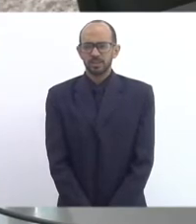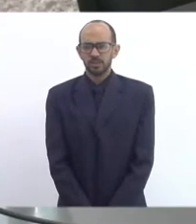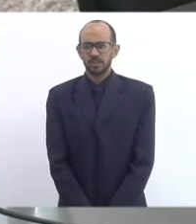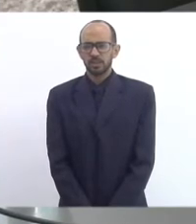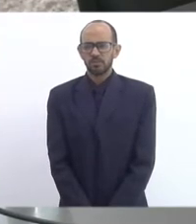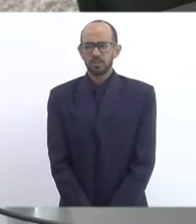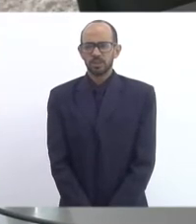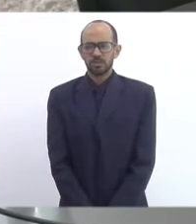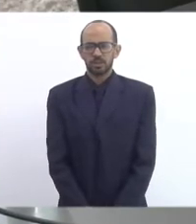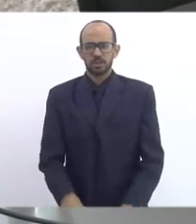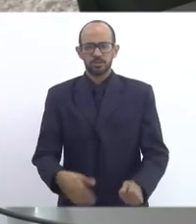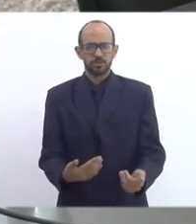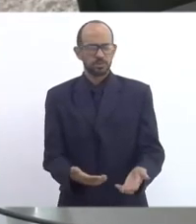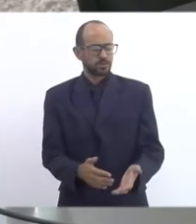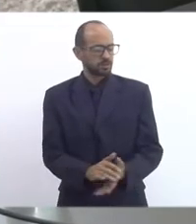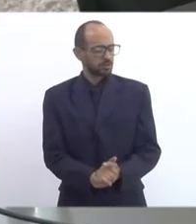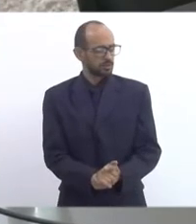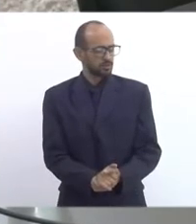maior sucesso no plenário.